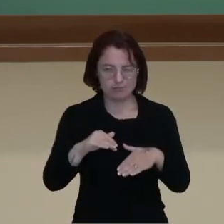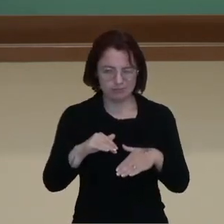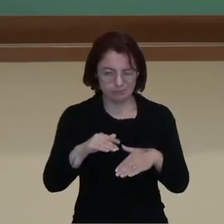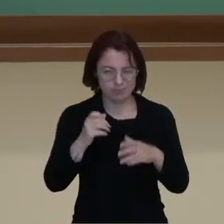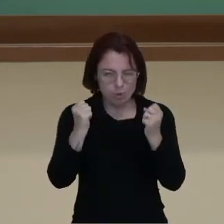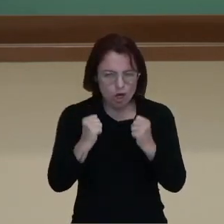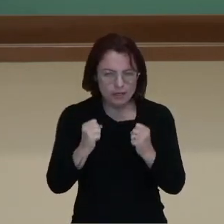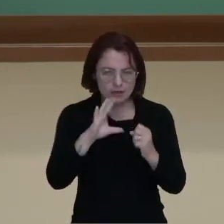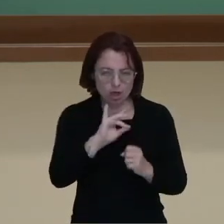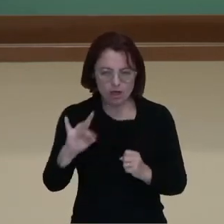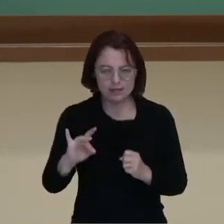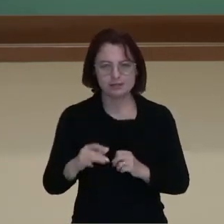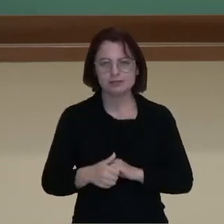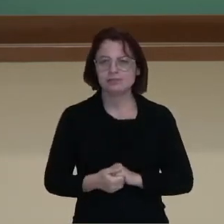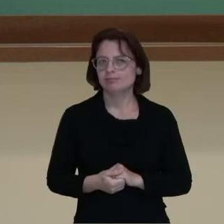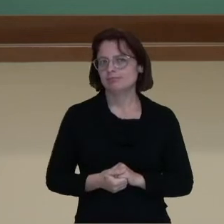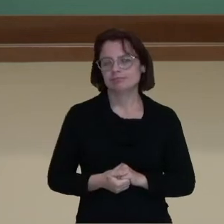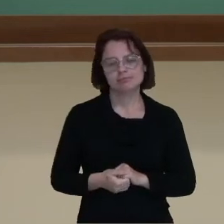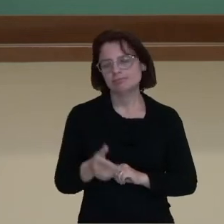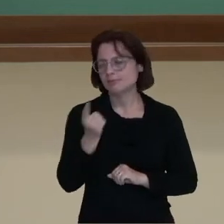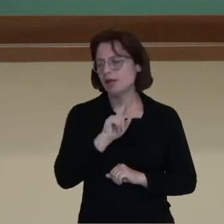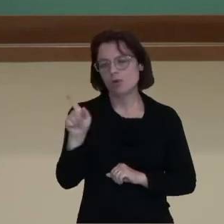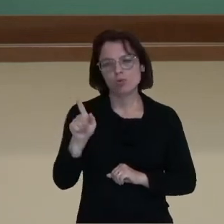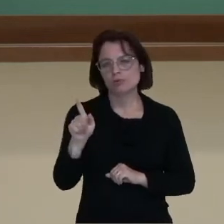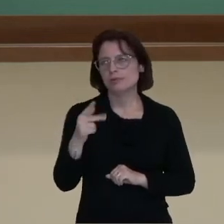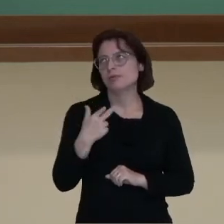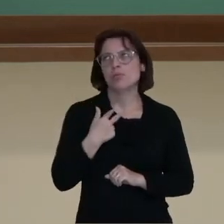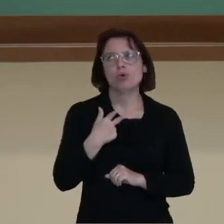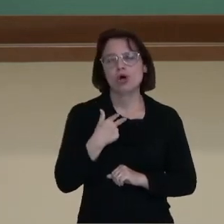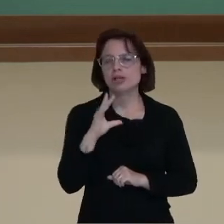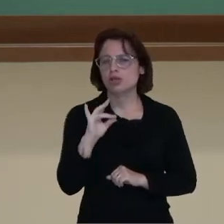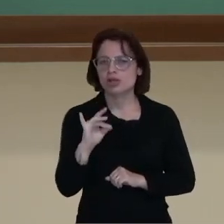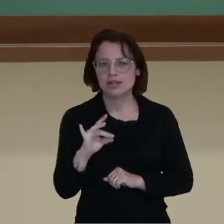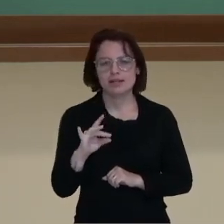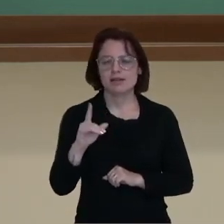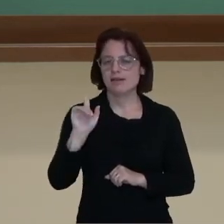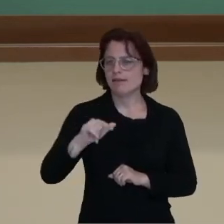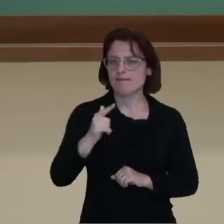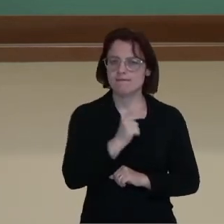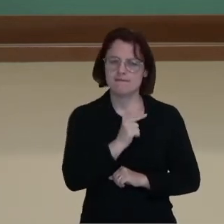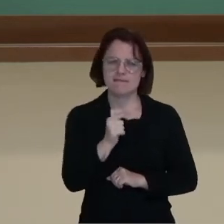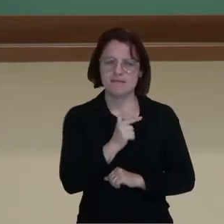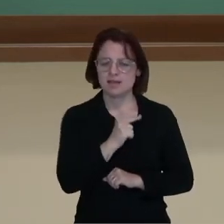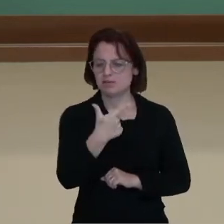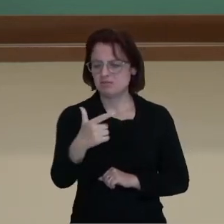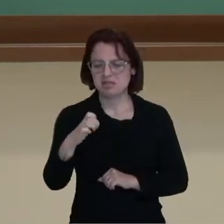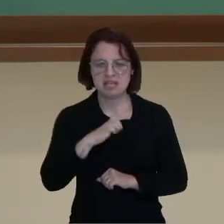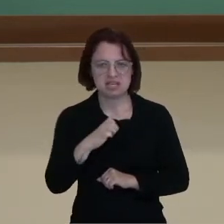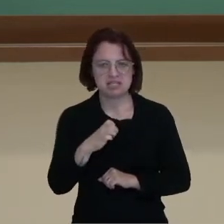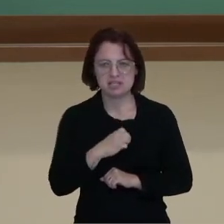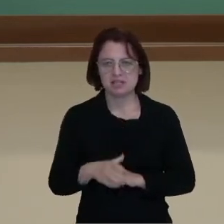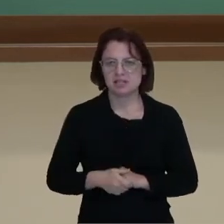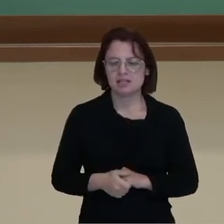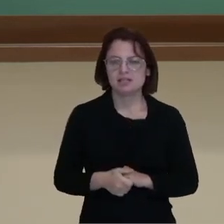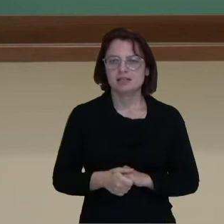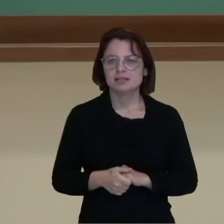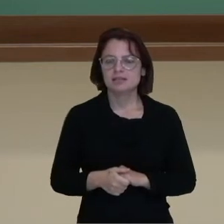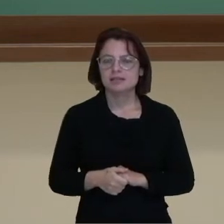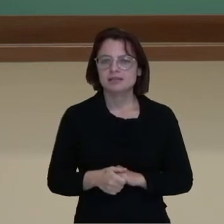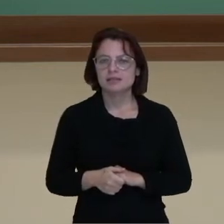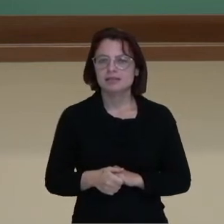na prova? Todo mundo vai falar na hora, não, professora, colar é antiético, meu Deus, absurdo,